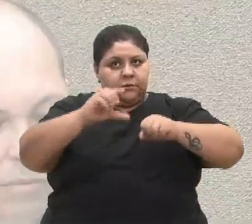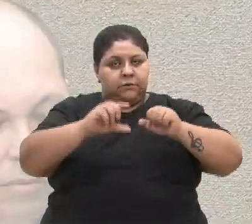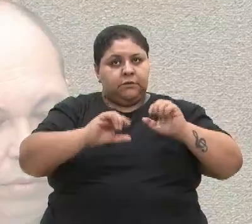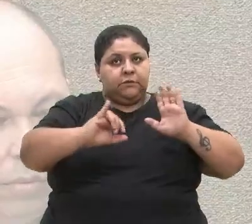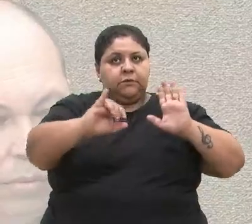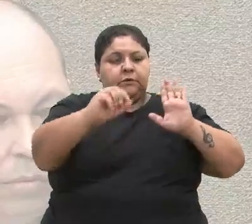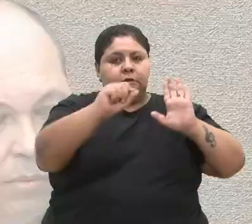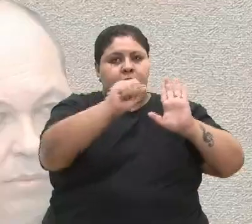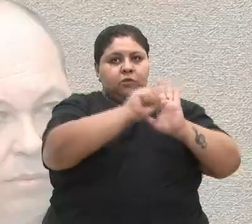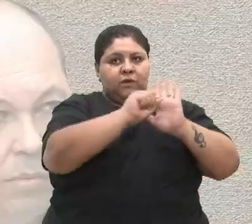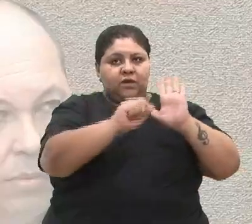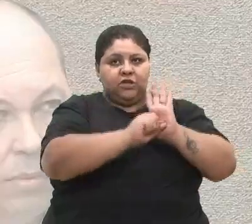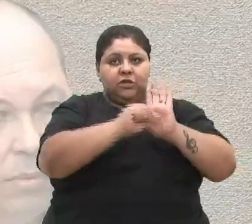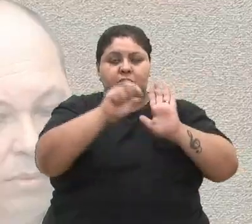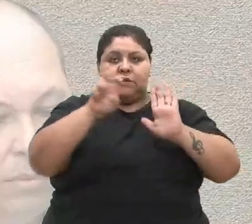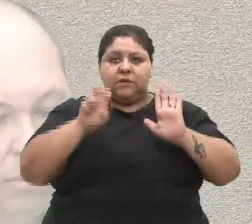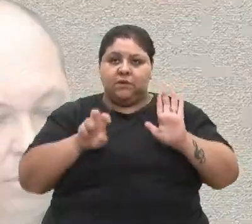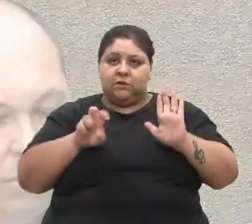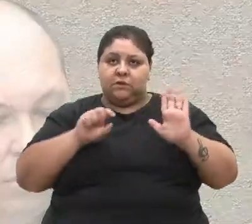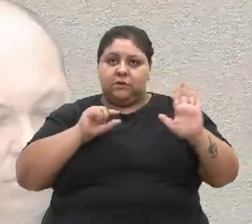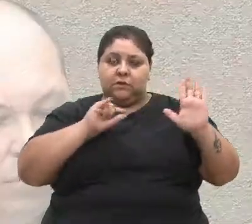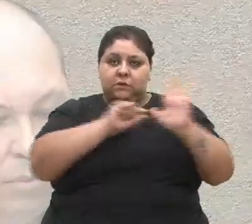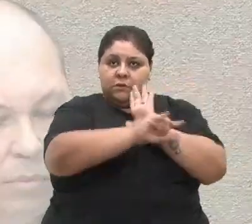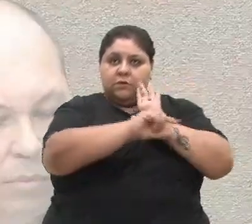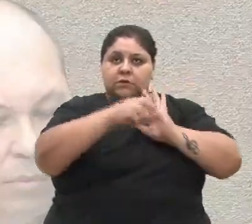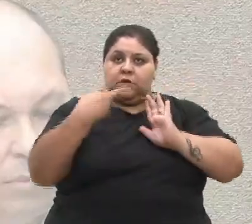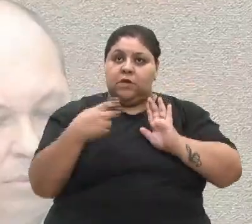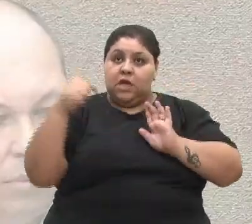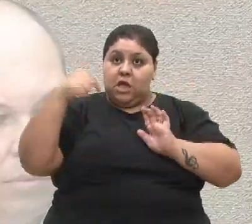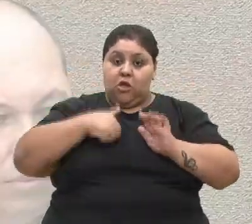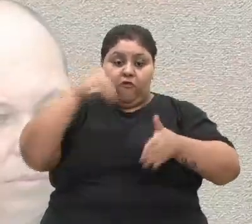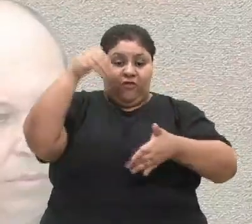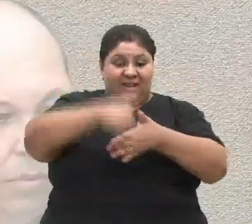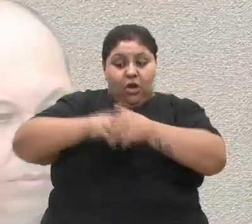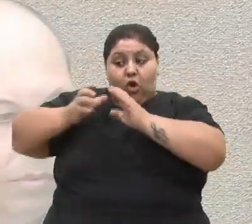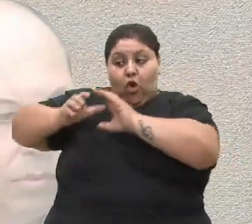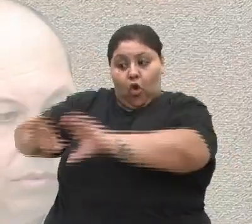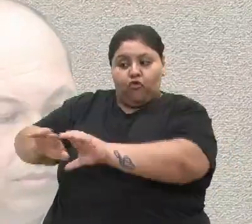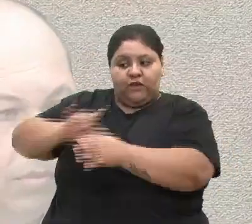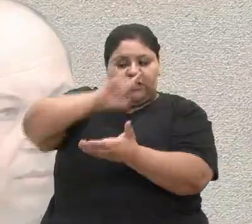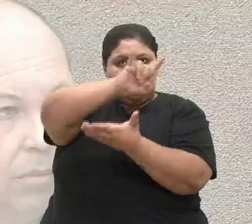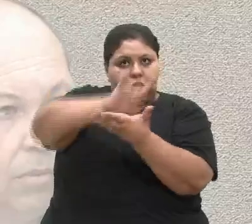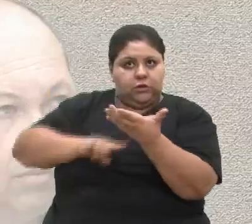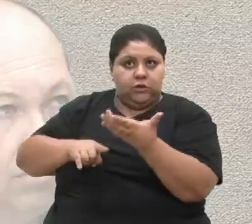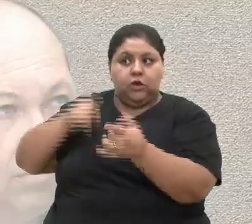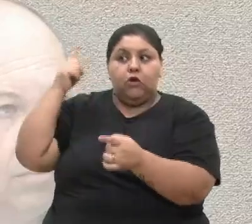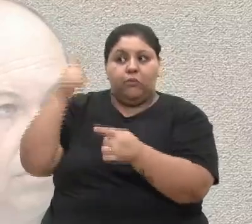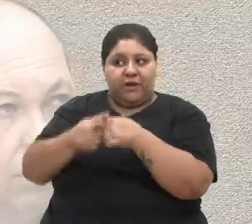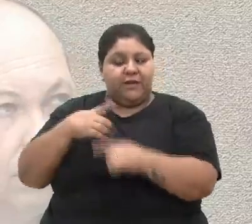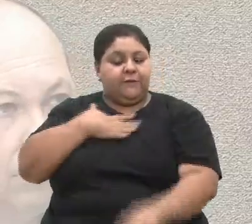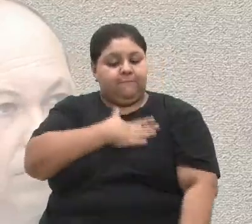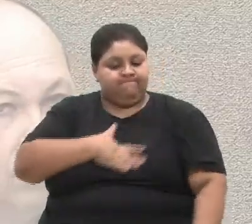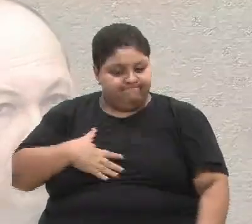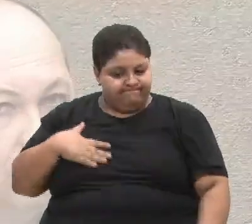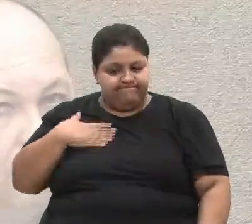inciso 2º, eu votarei contra esse parecer. Porque é dessa forma